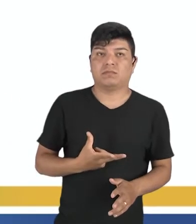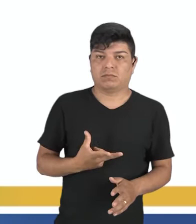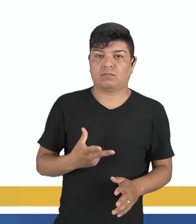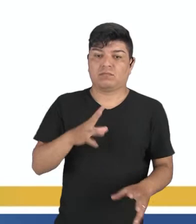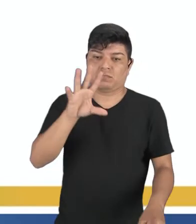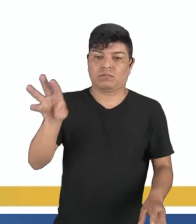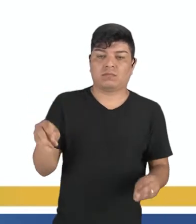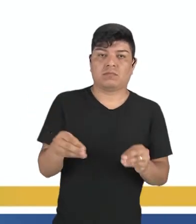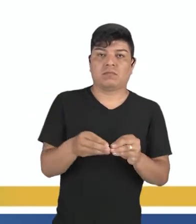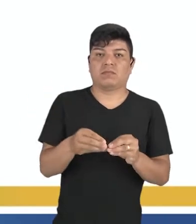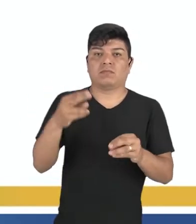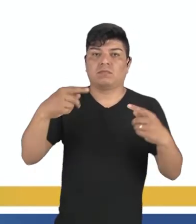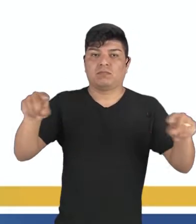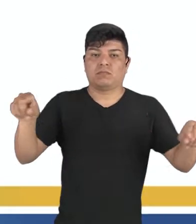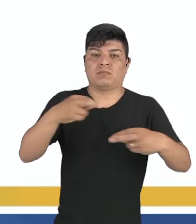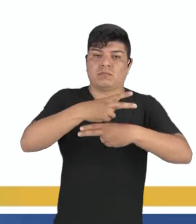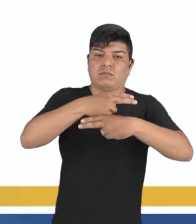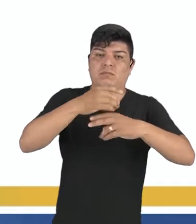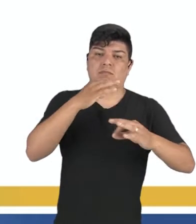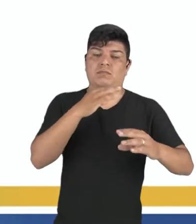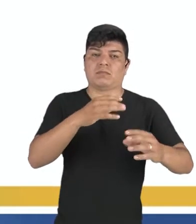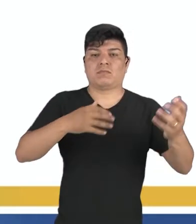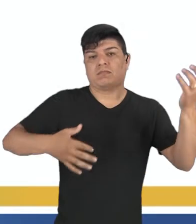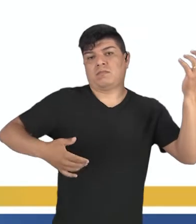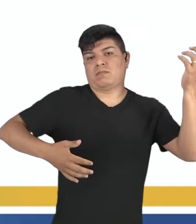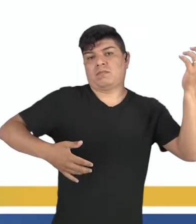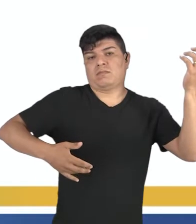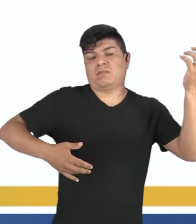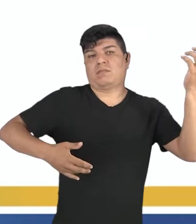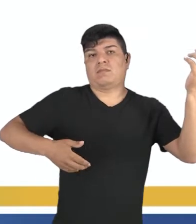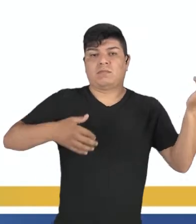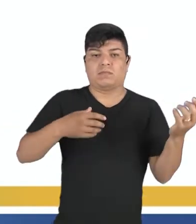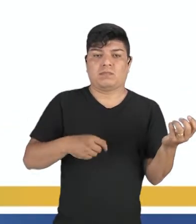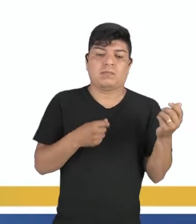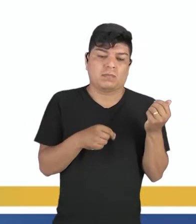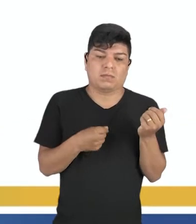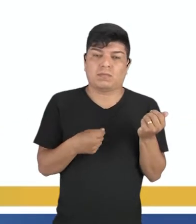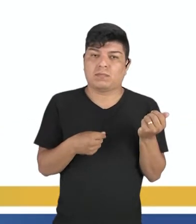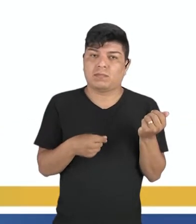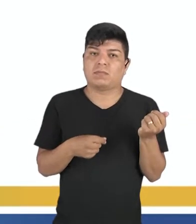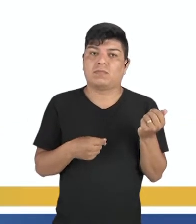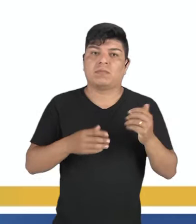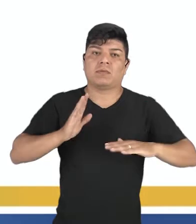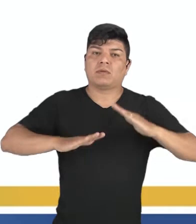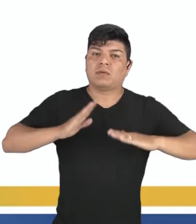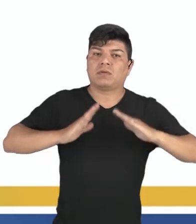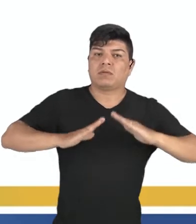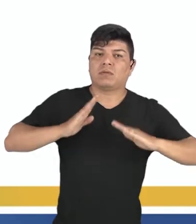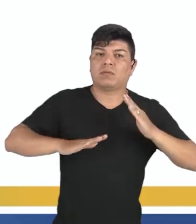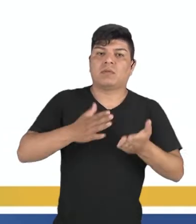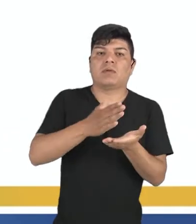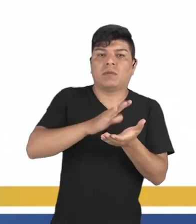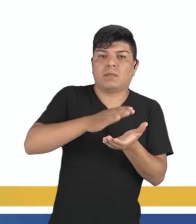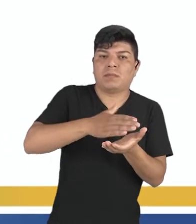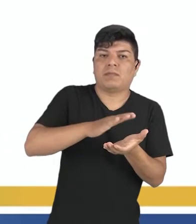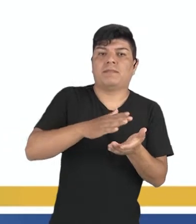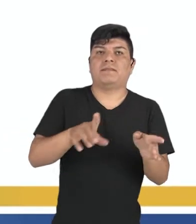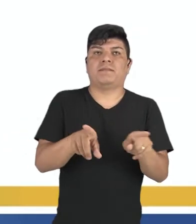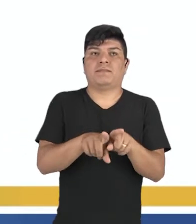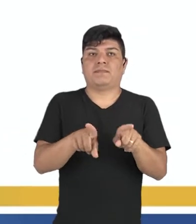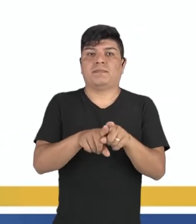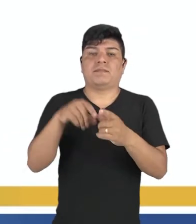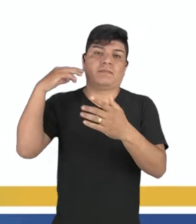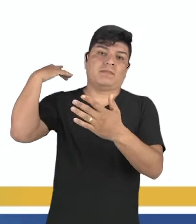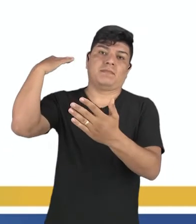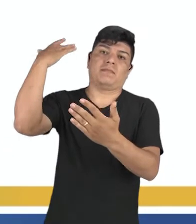sonoridade, com instrumentos como o violão, viola, cavaquinho, tambor e pandeiro. Até os